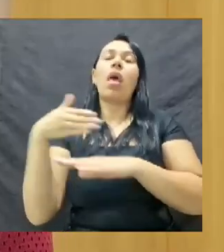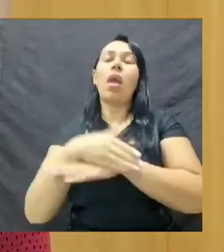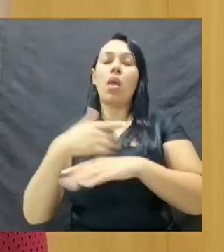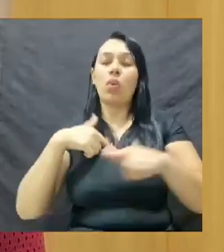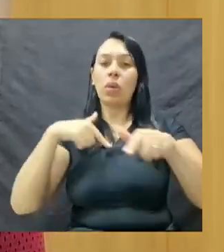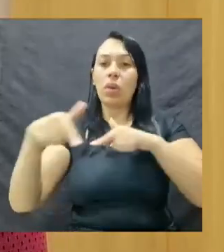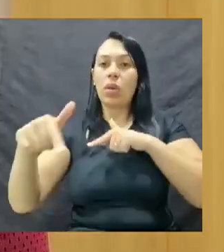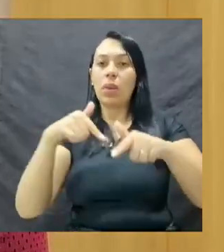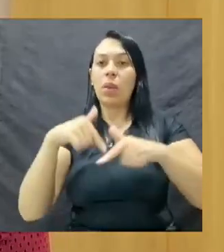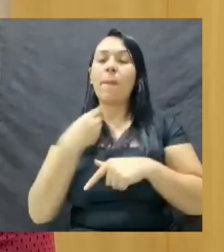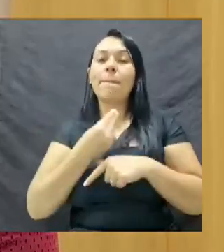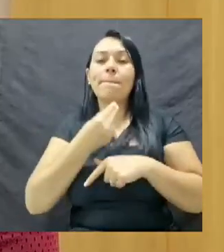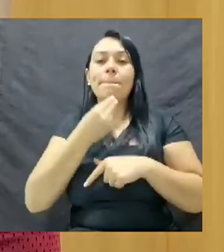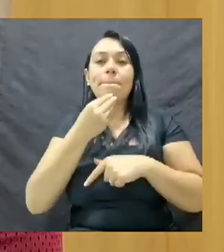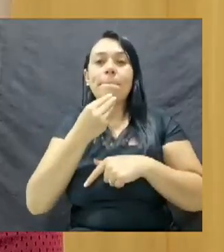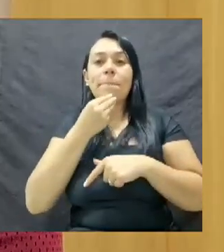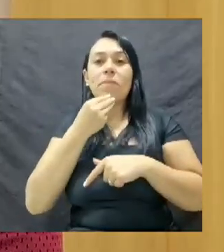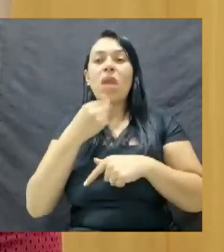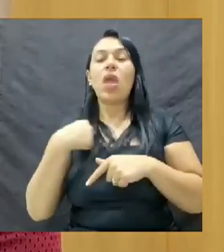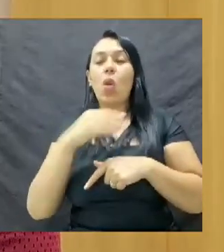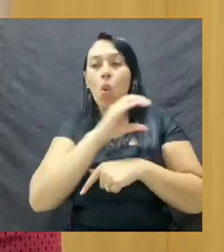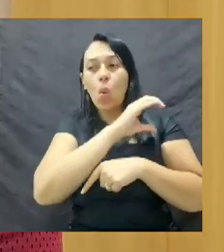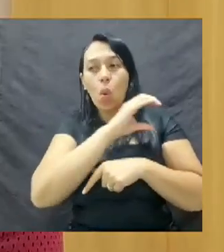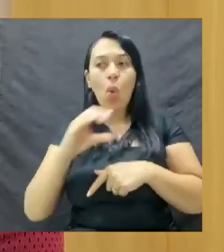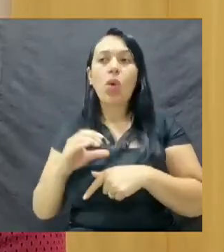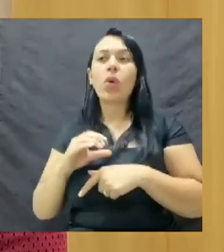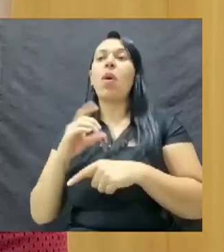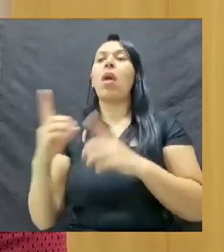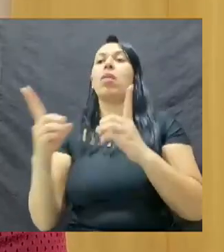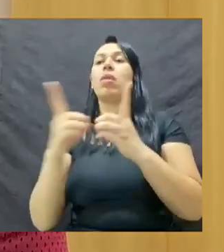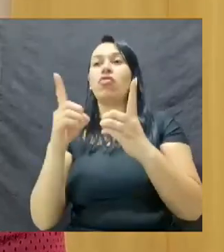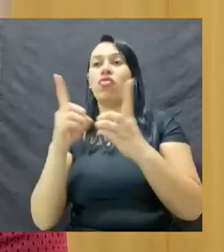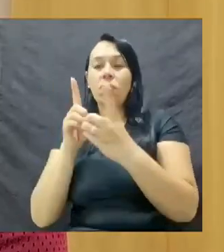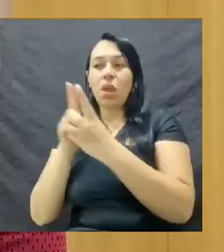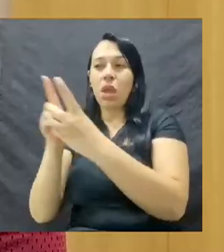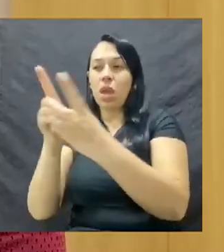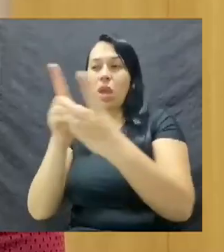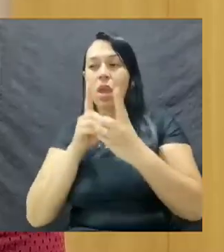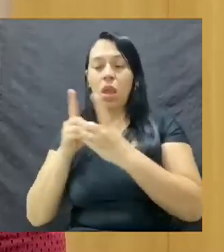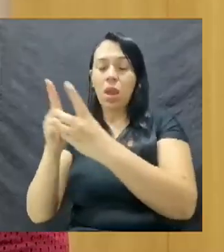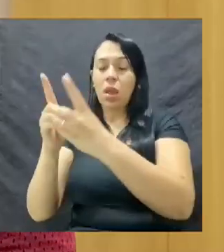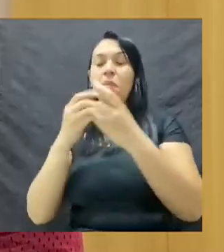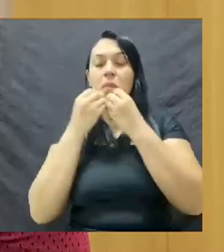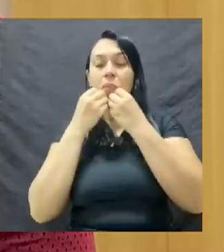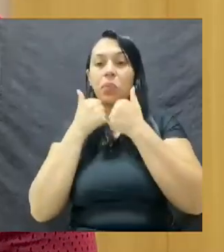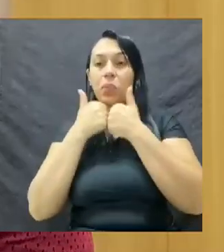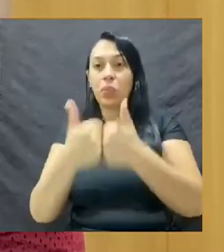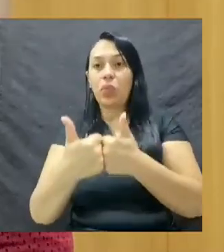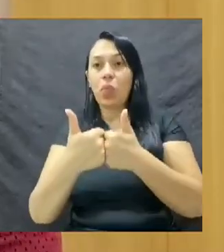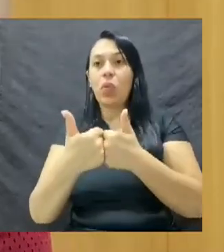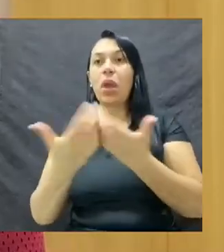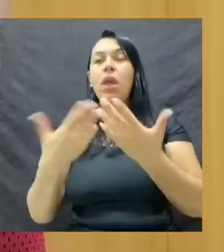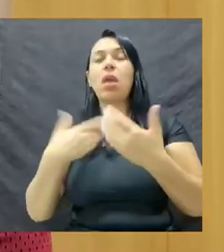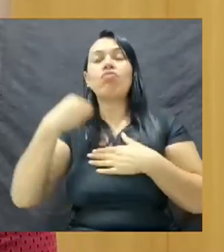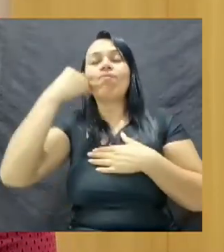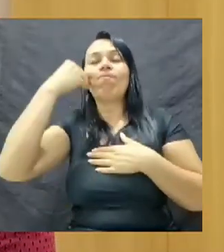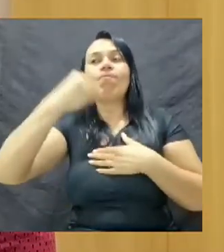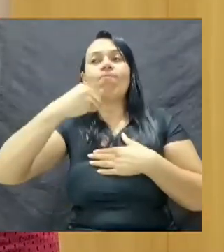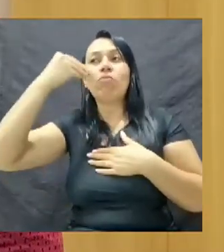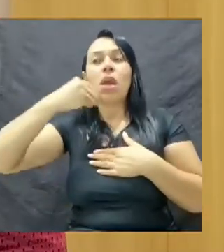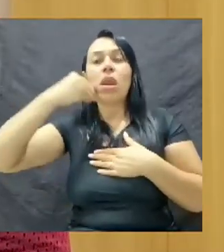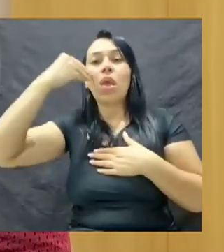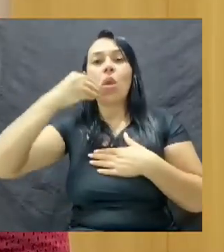ser o coordenador de atendimento ao plenário, sabe? Então isso me trouxe muita experiência, diversas